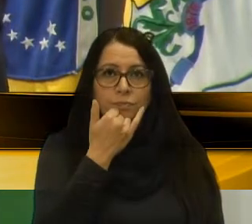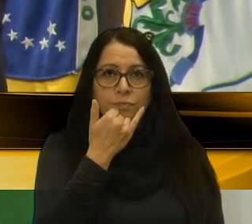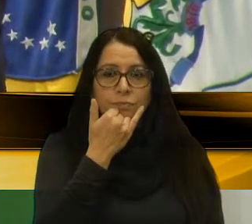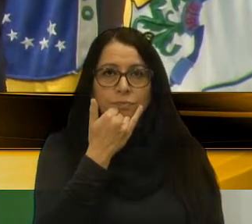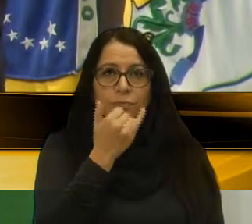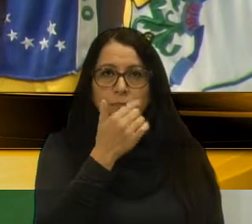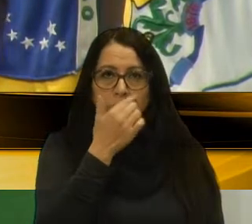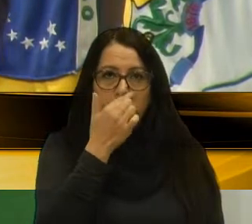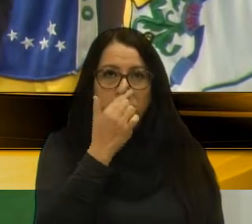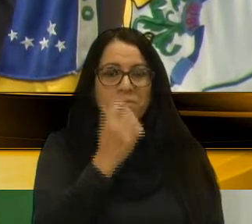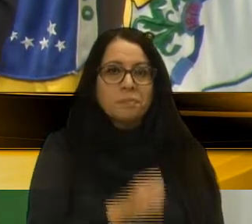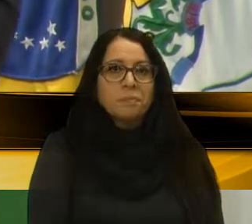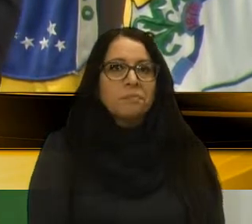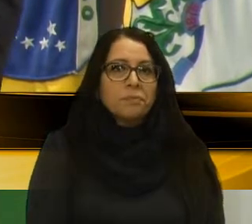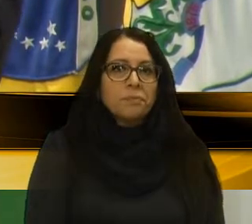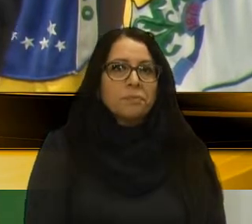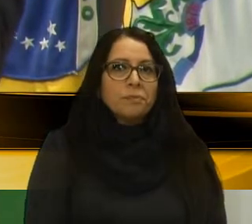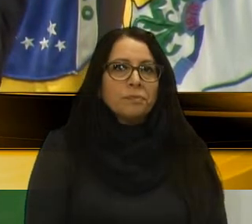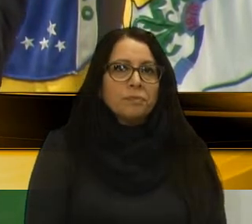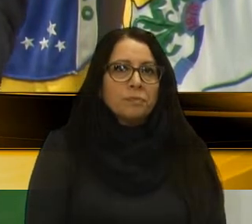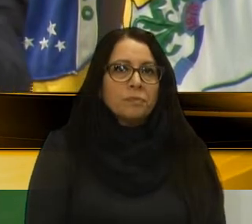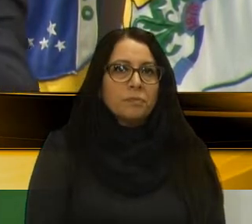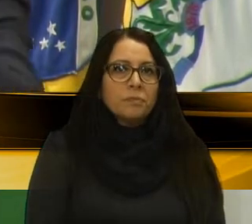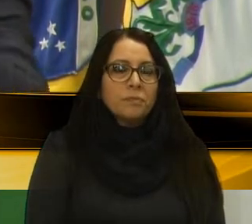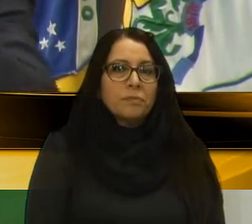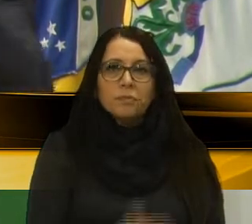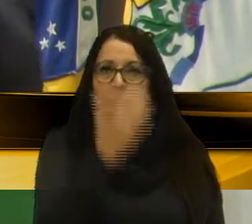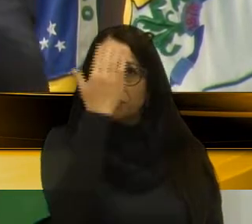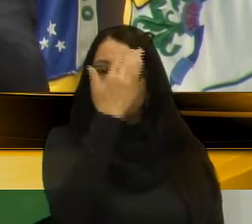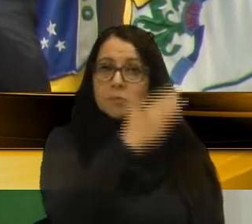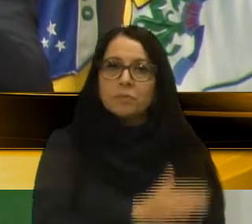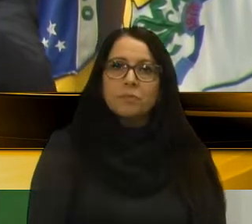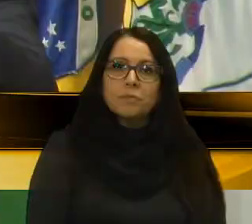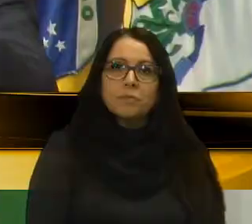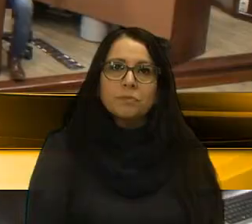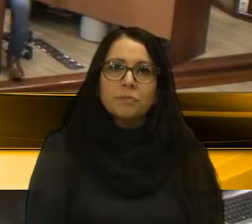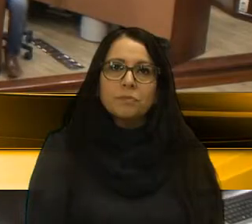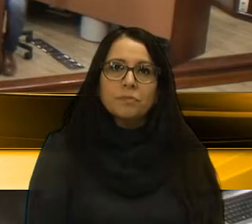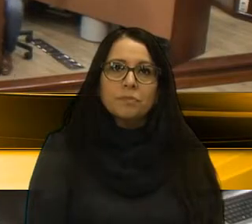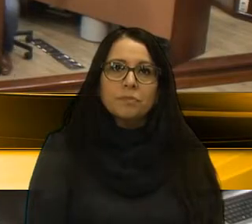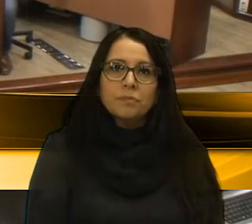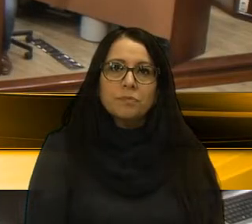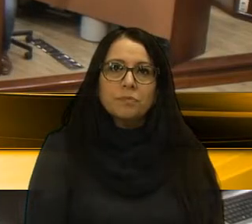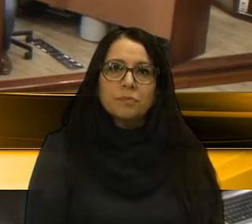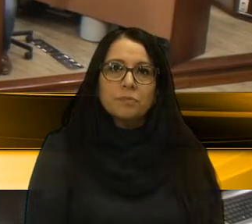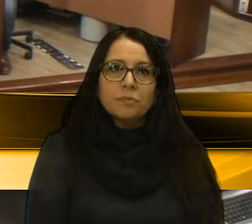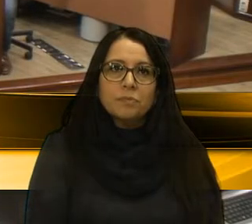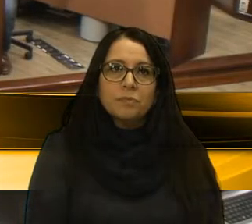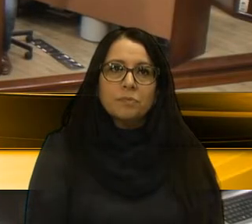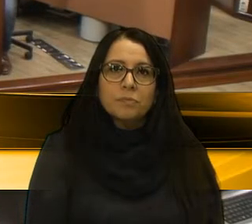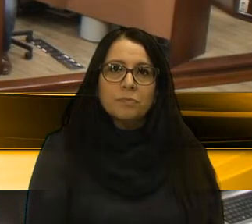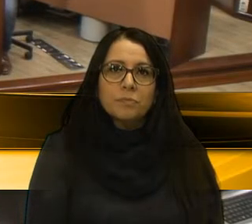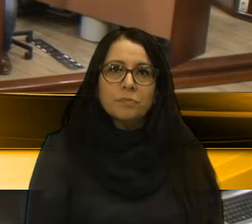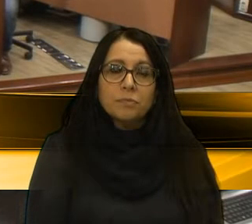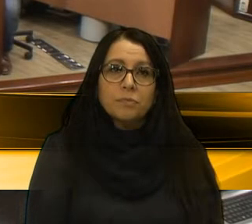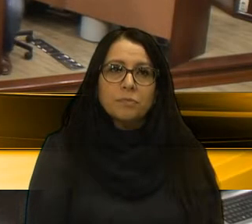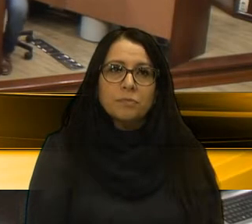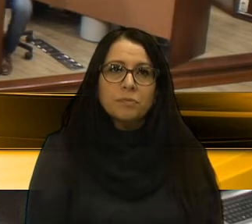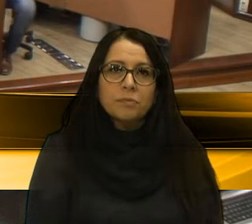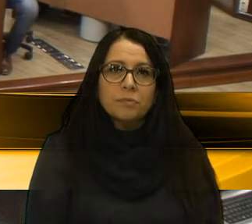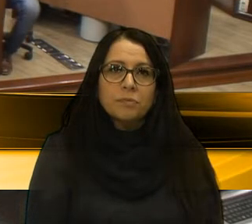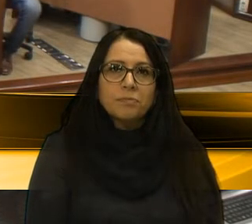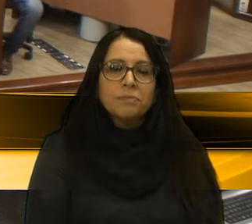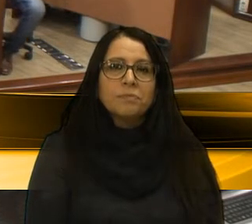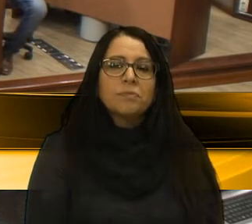pediu primeiro? Pedi a parte. O senhor, por gentileza, vou passar para o vereador Adiló antes. Não, pode ser. Não, vereador Renato Nunes, Adiló e Kiko. Não,